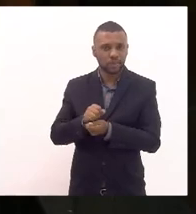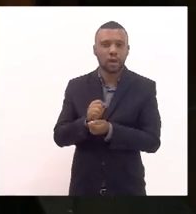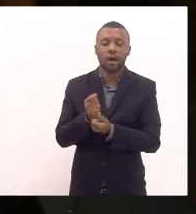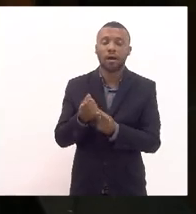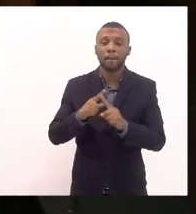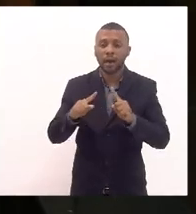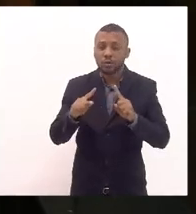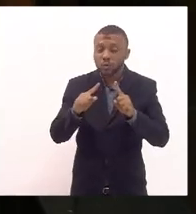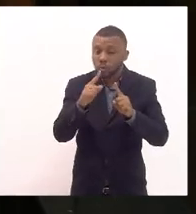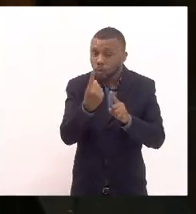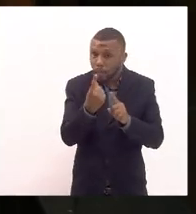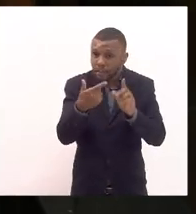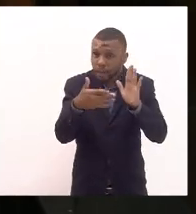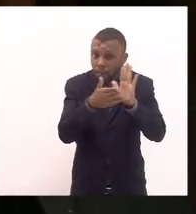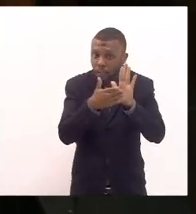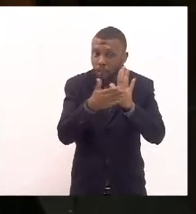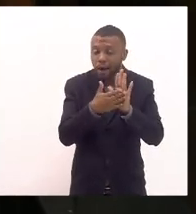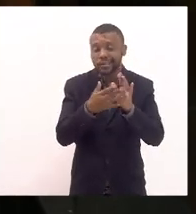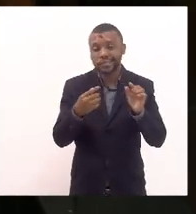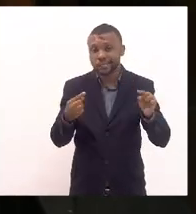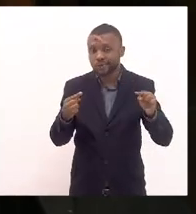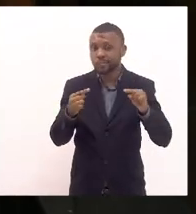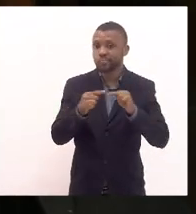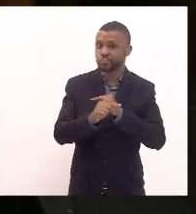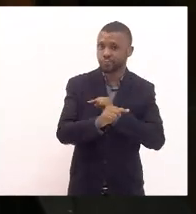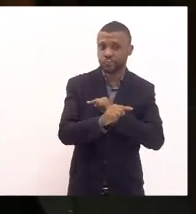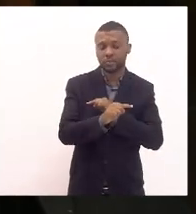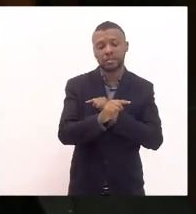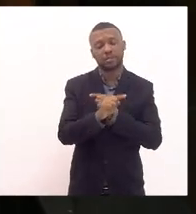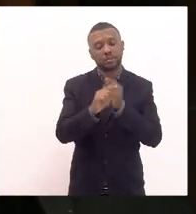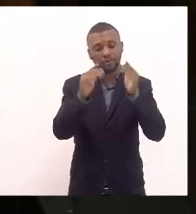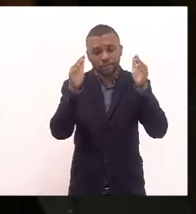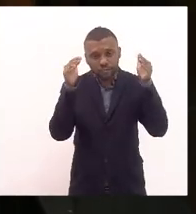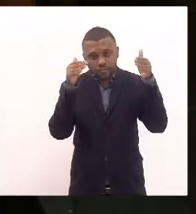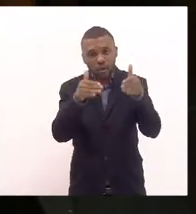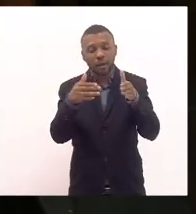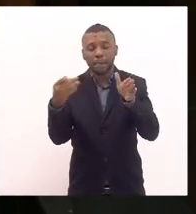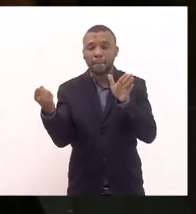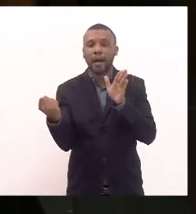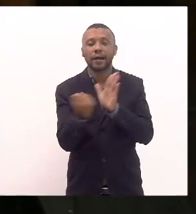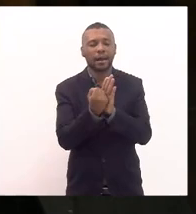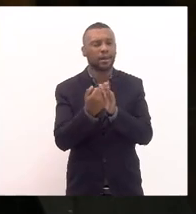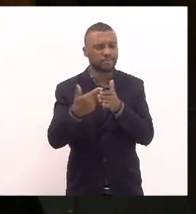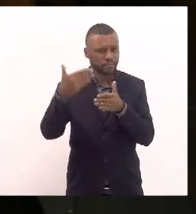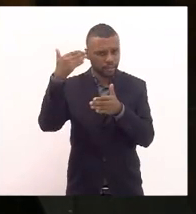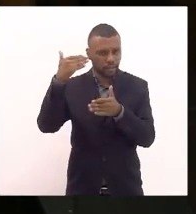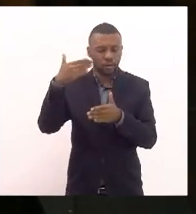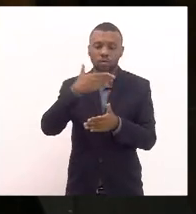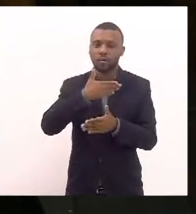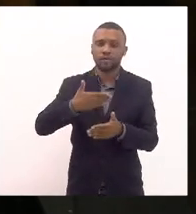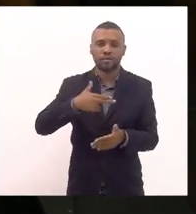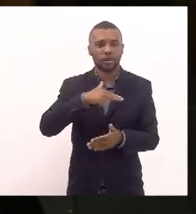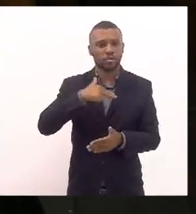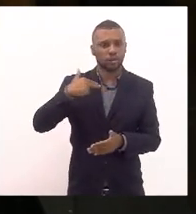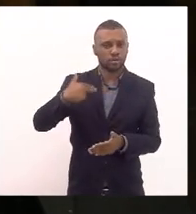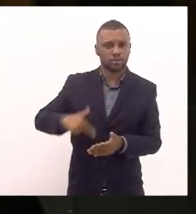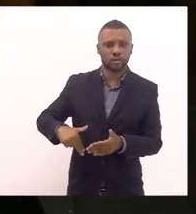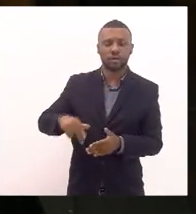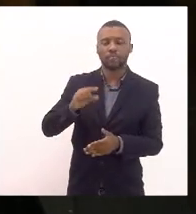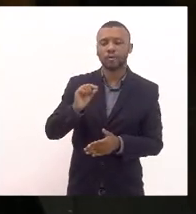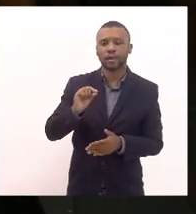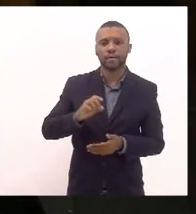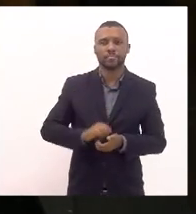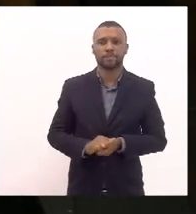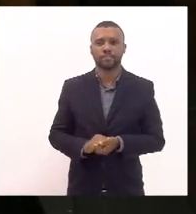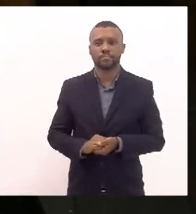das medidas anticíclicas mais enfatizados na época pelo governo chinês foi a